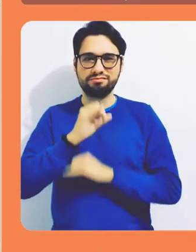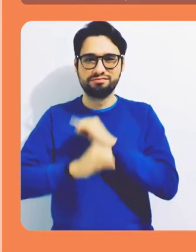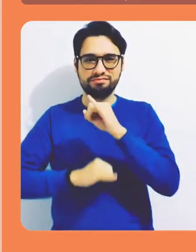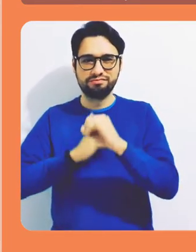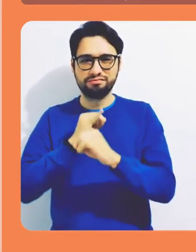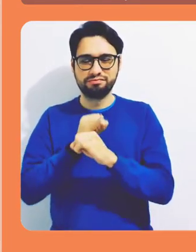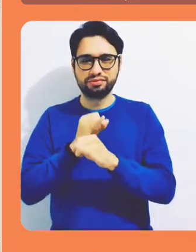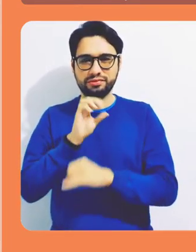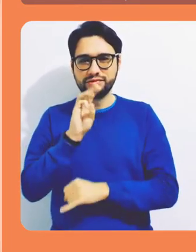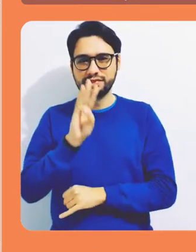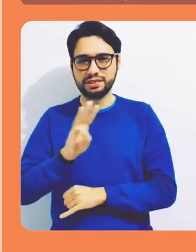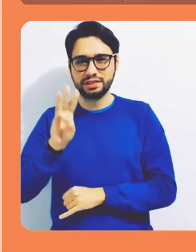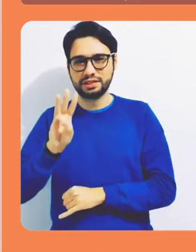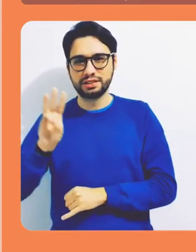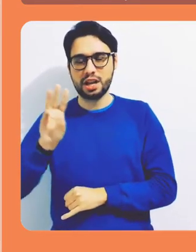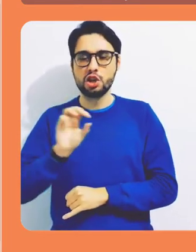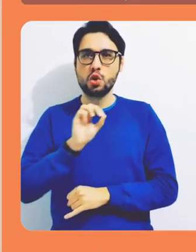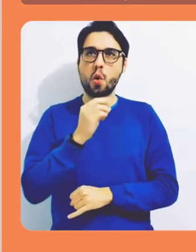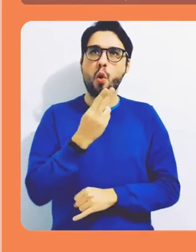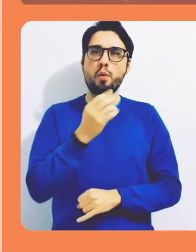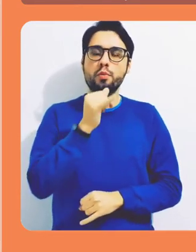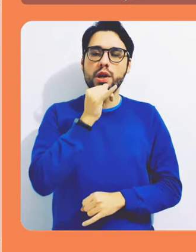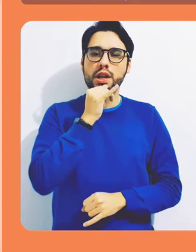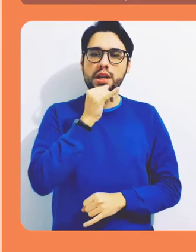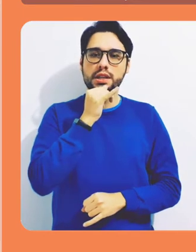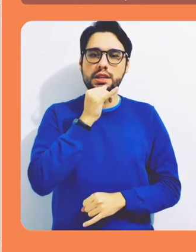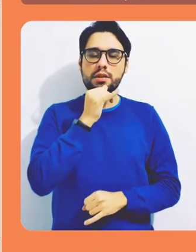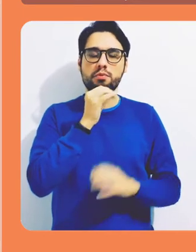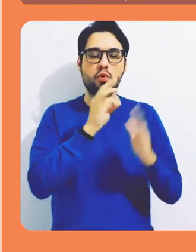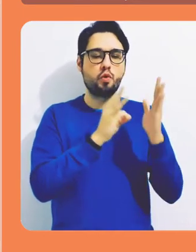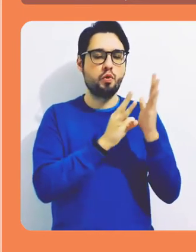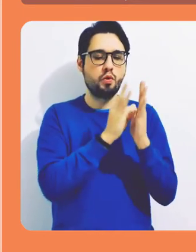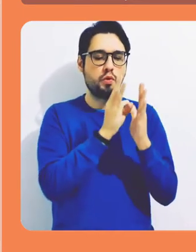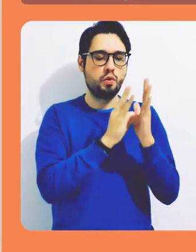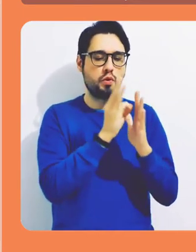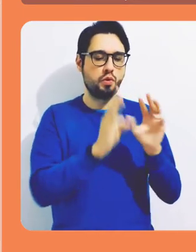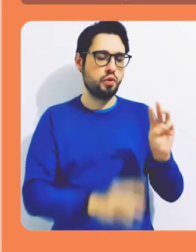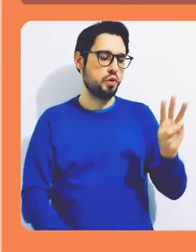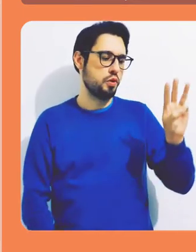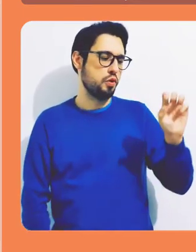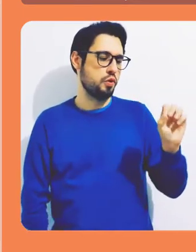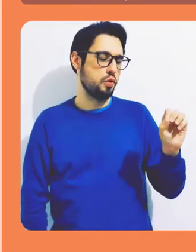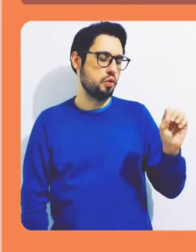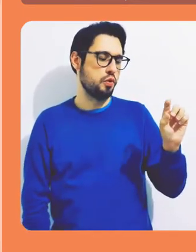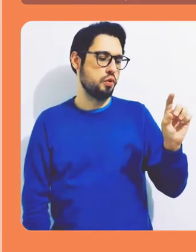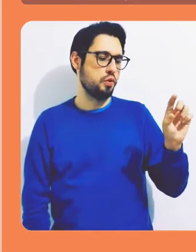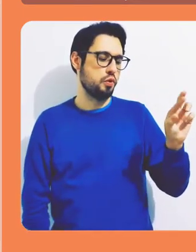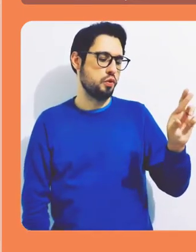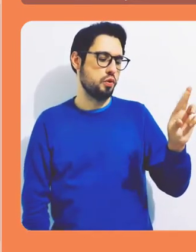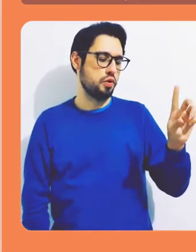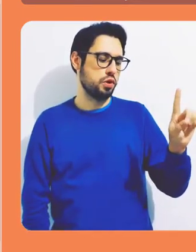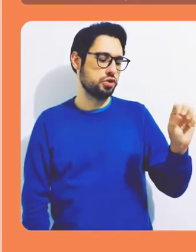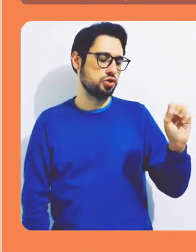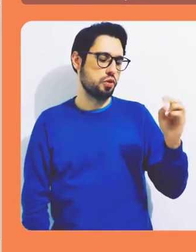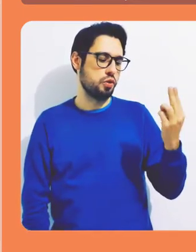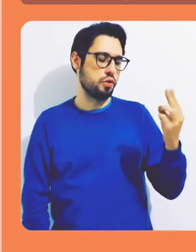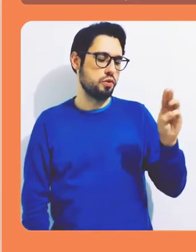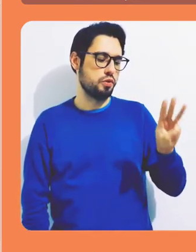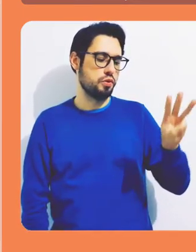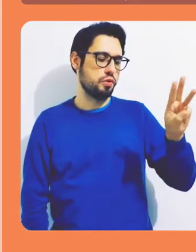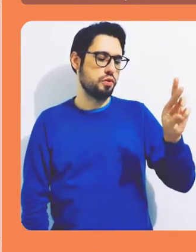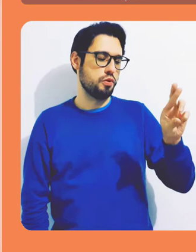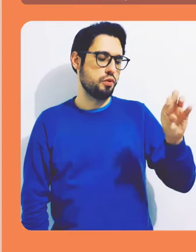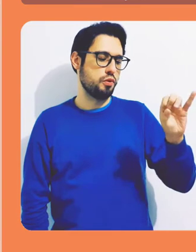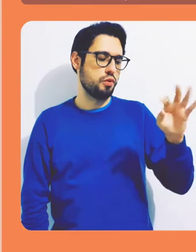textos formatados de uma página web ou de um editor de textos como o Word, o